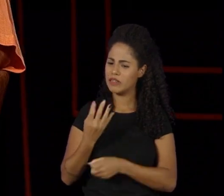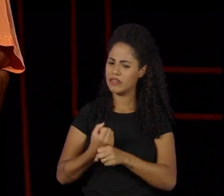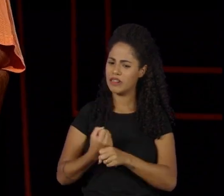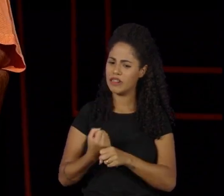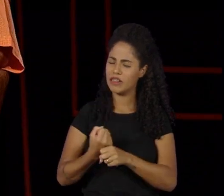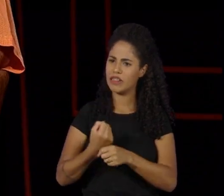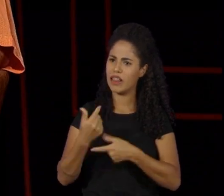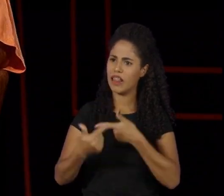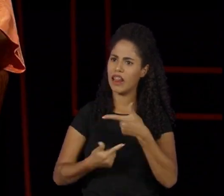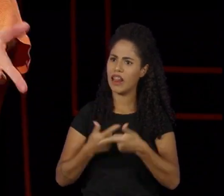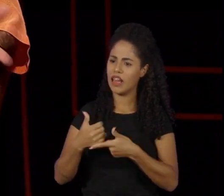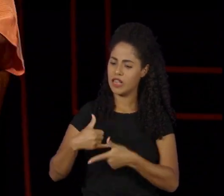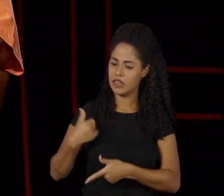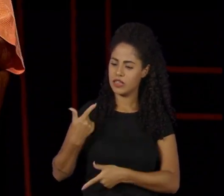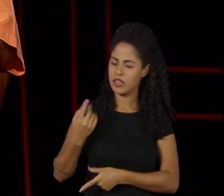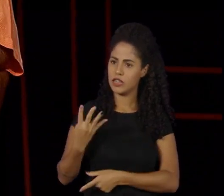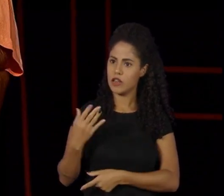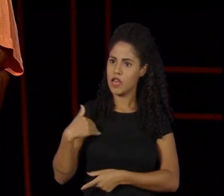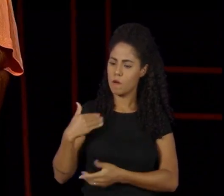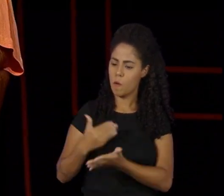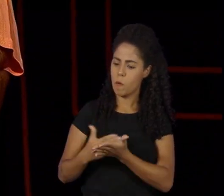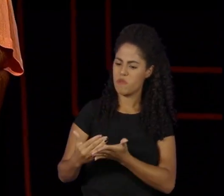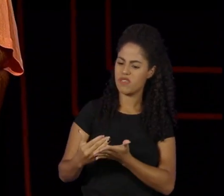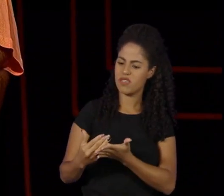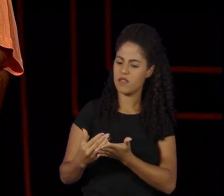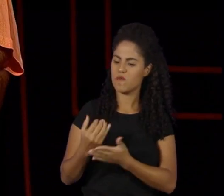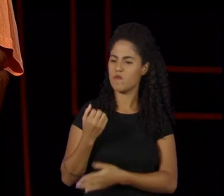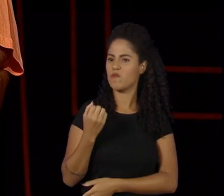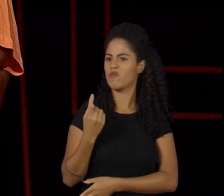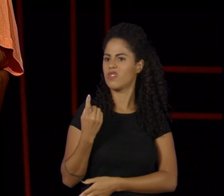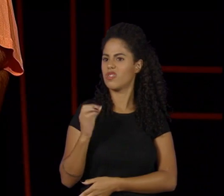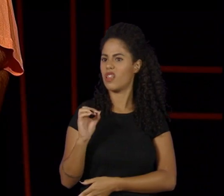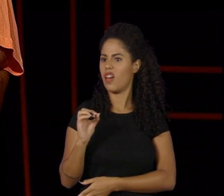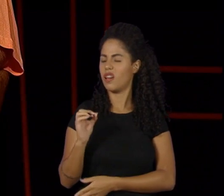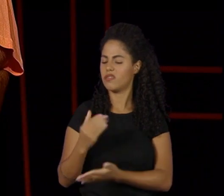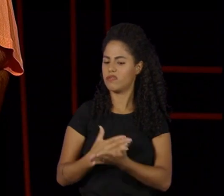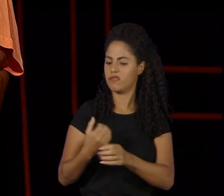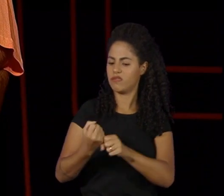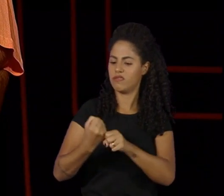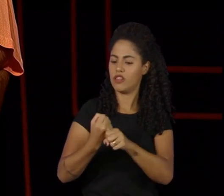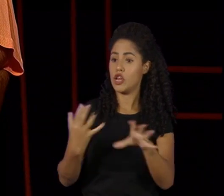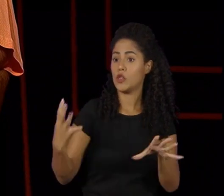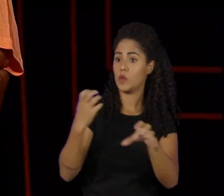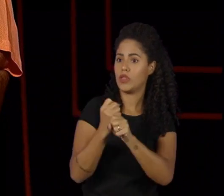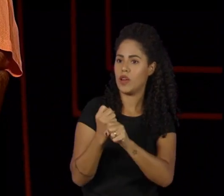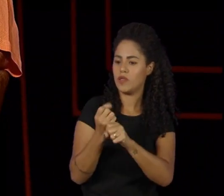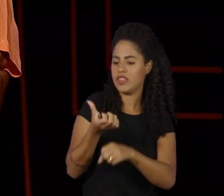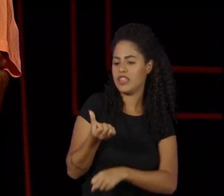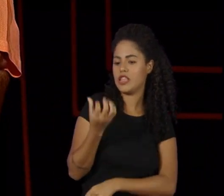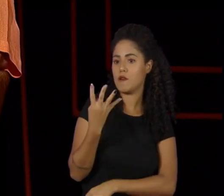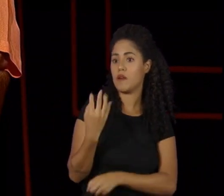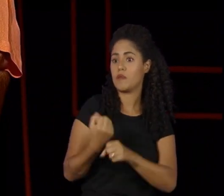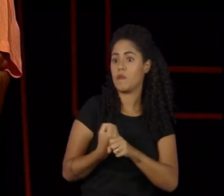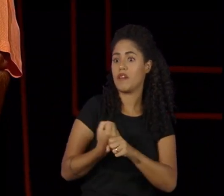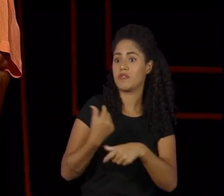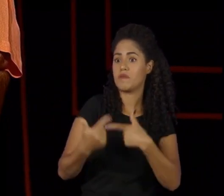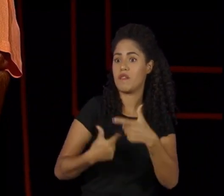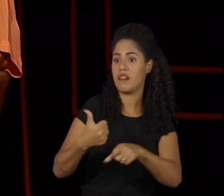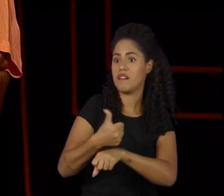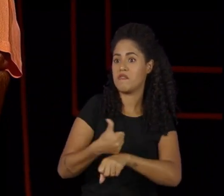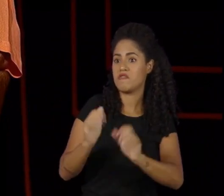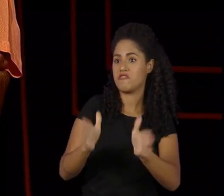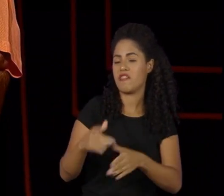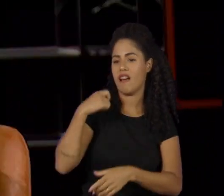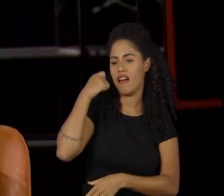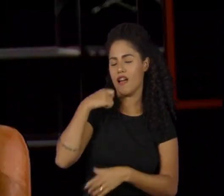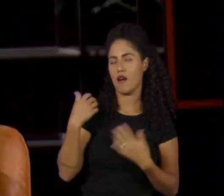Eu tenho 74, comecei com 64 anos de profissão. A gente descobre que a gente fez muita coisa.